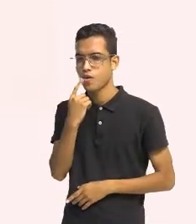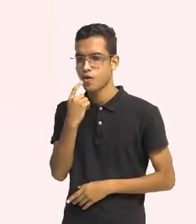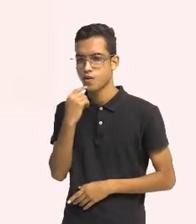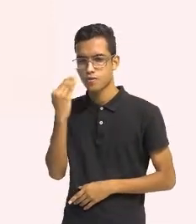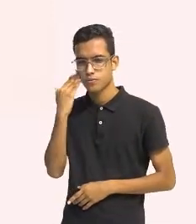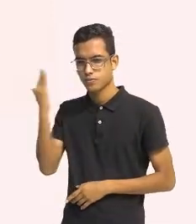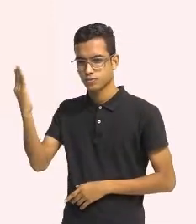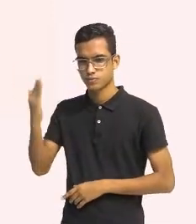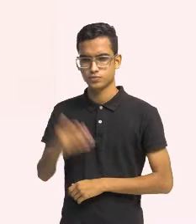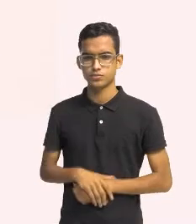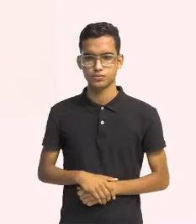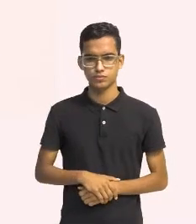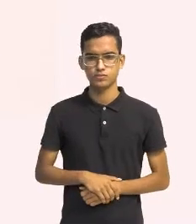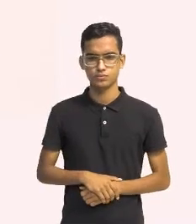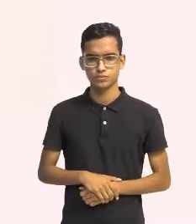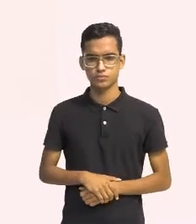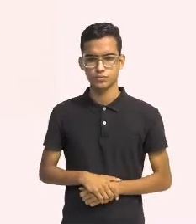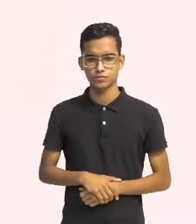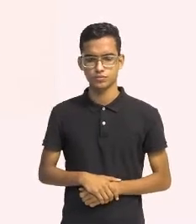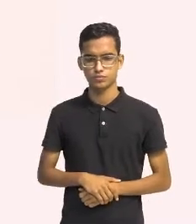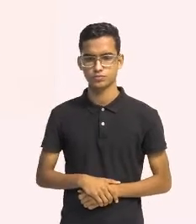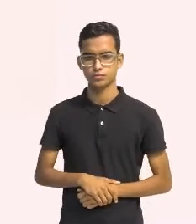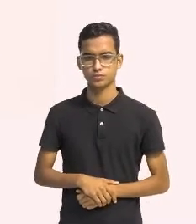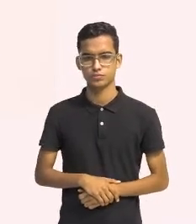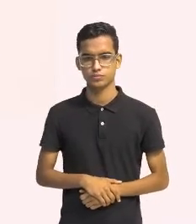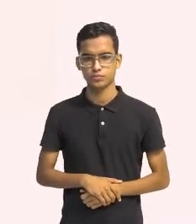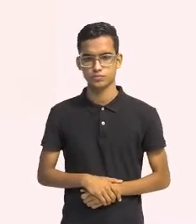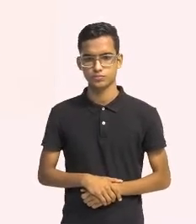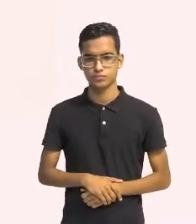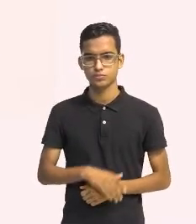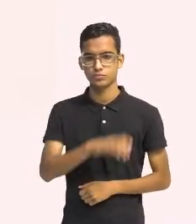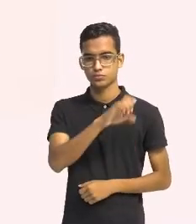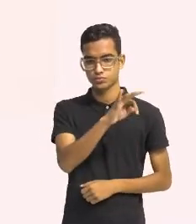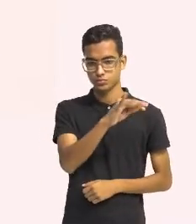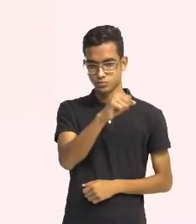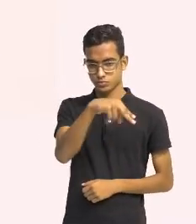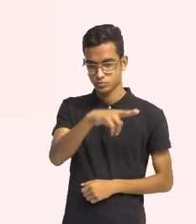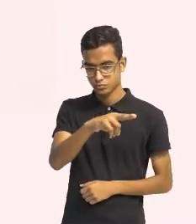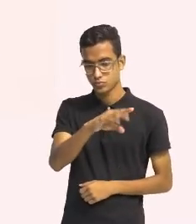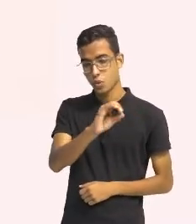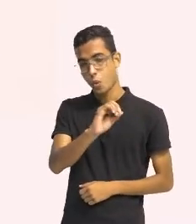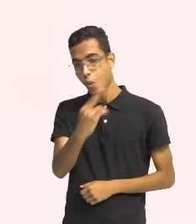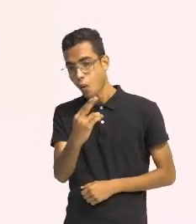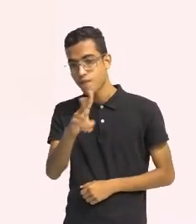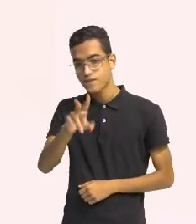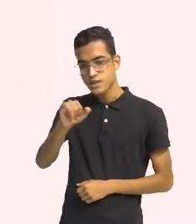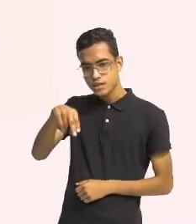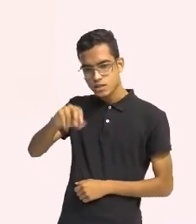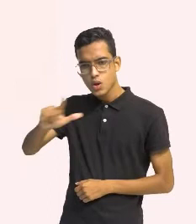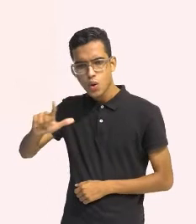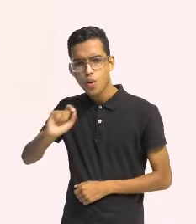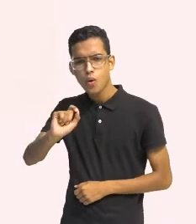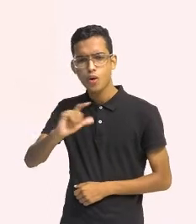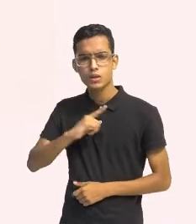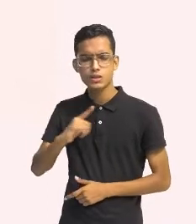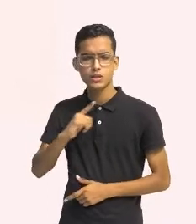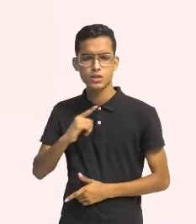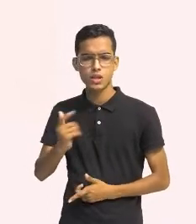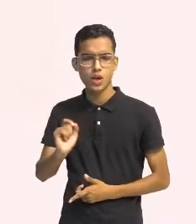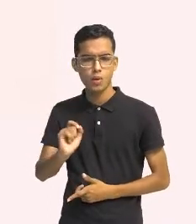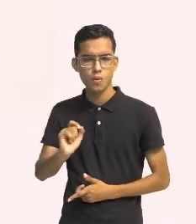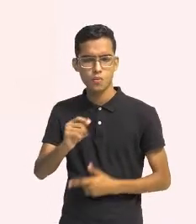um carbono quaternário. Aí a gente tem o etenil ou vinil, que já é uma ramificação com